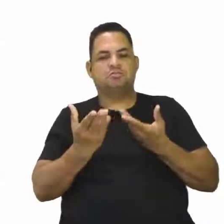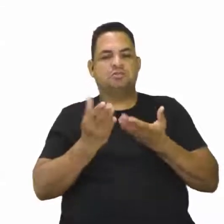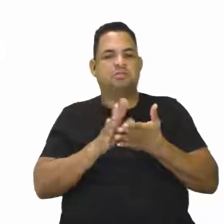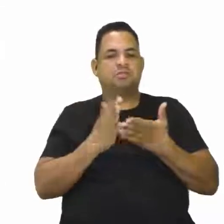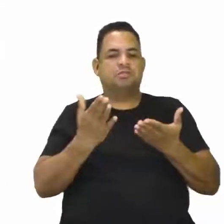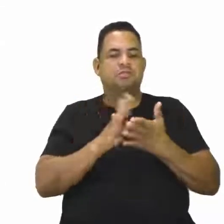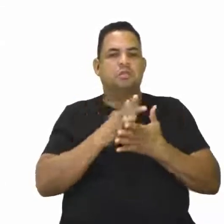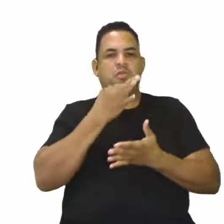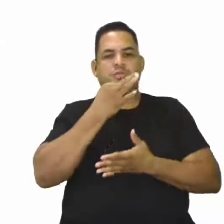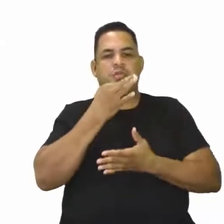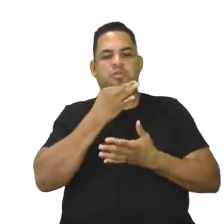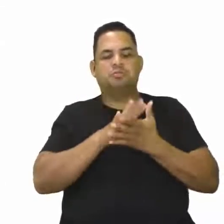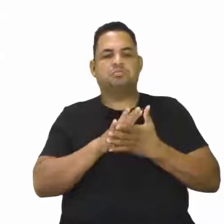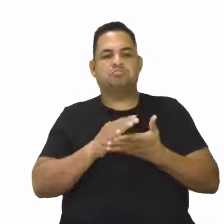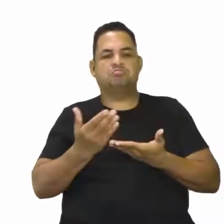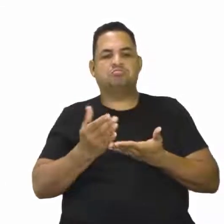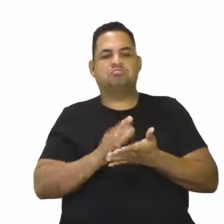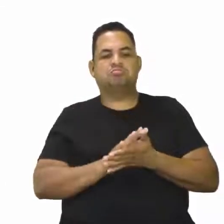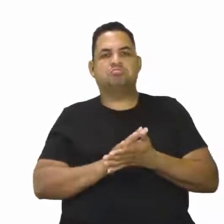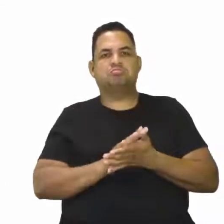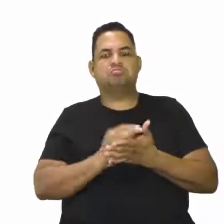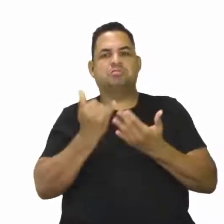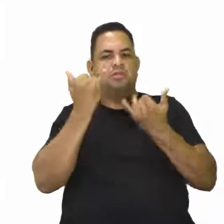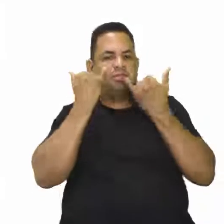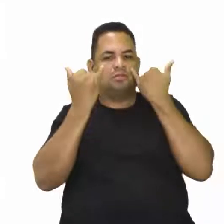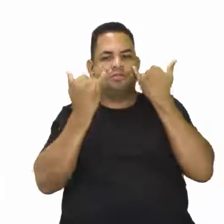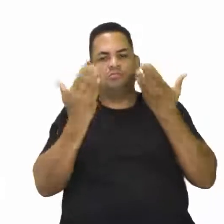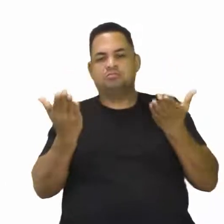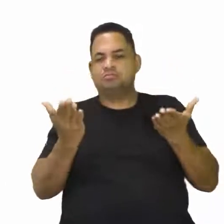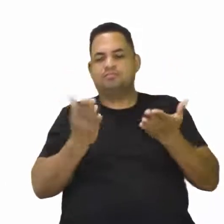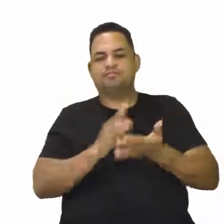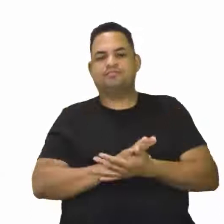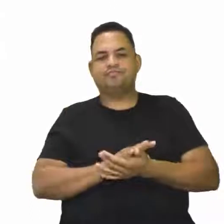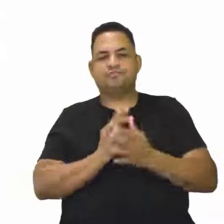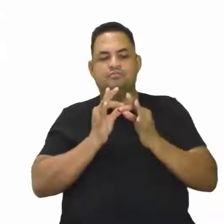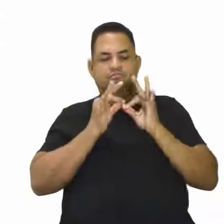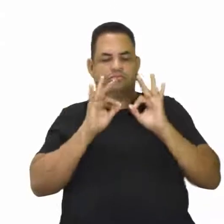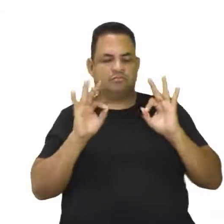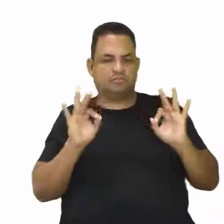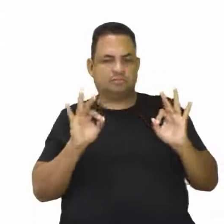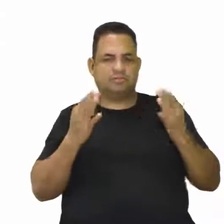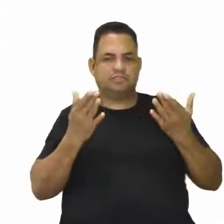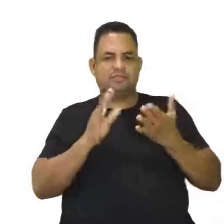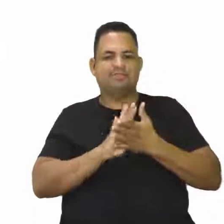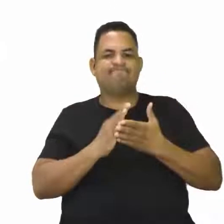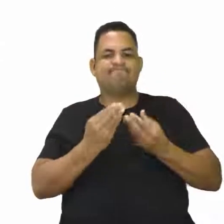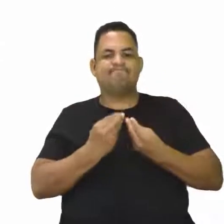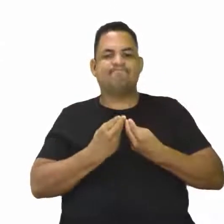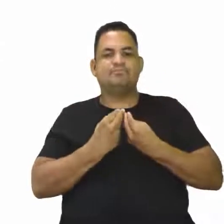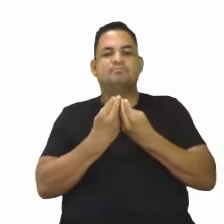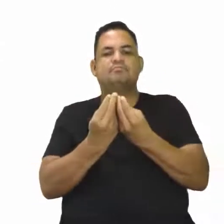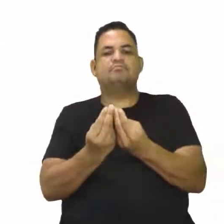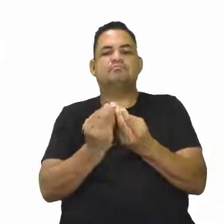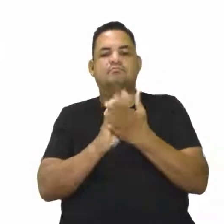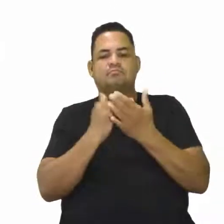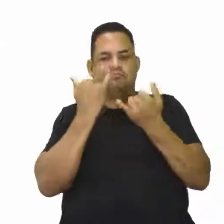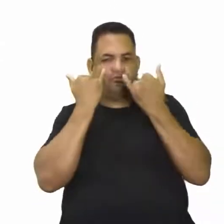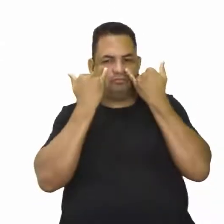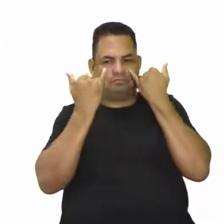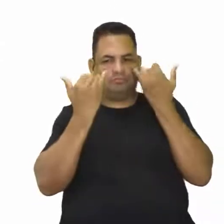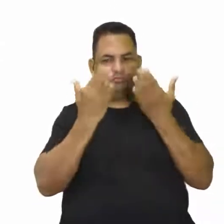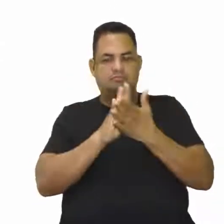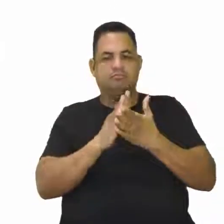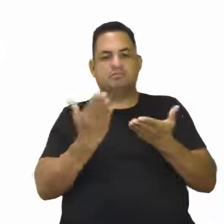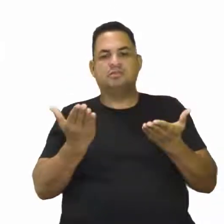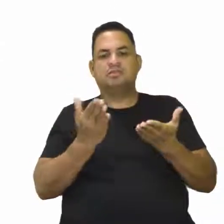autor, opinião. Então, o texto informativo ele serve simplesmente para dar uma informação. Ele